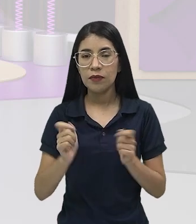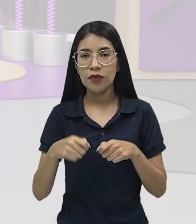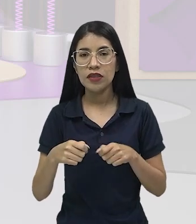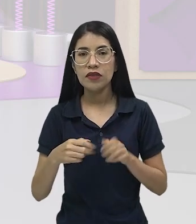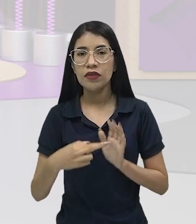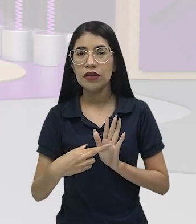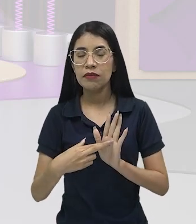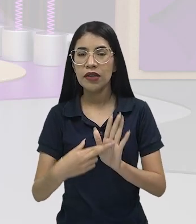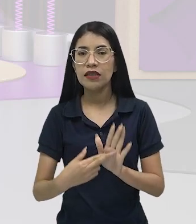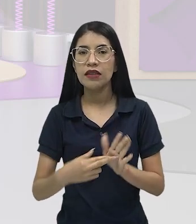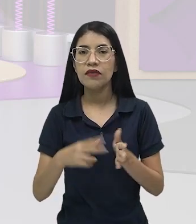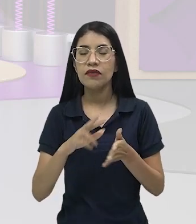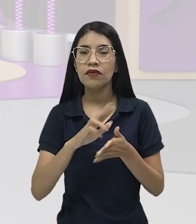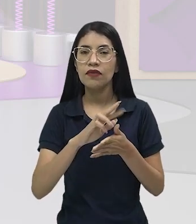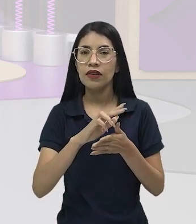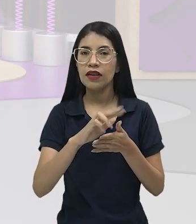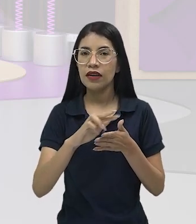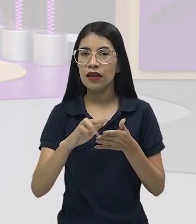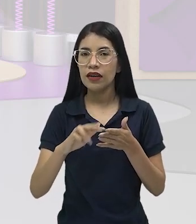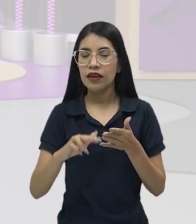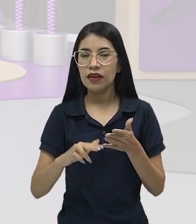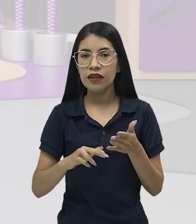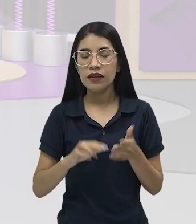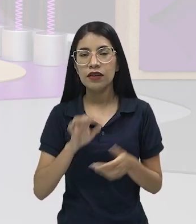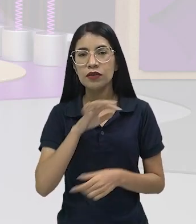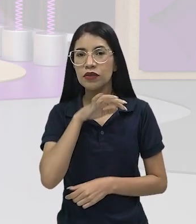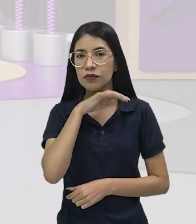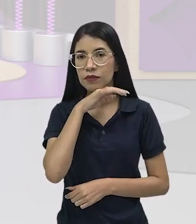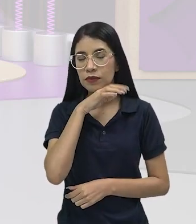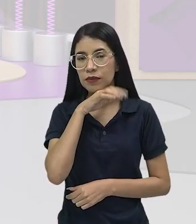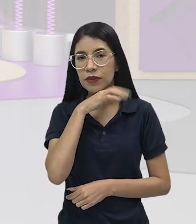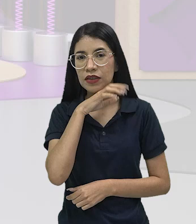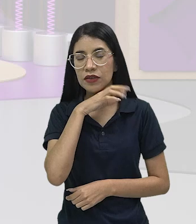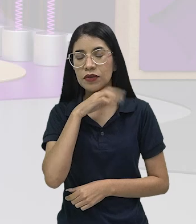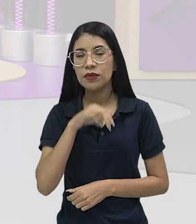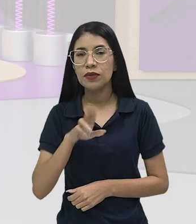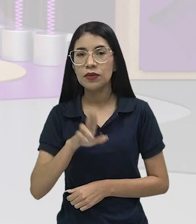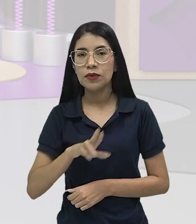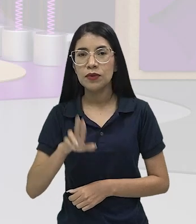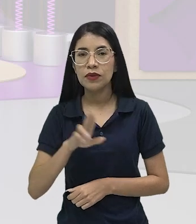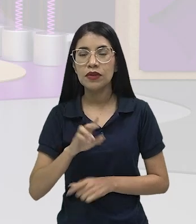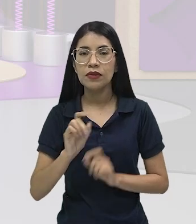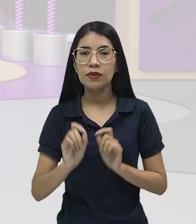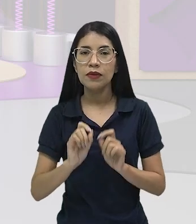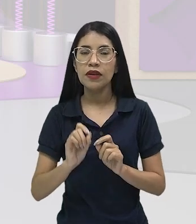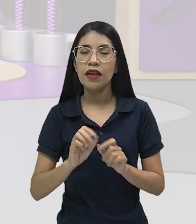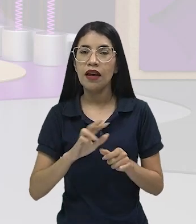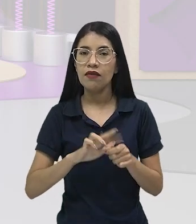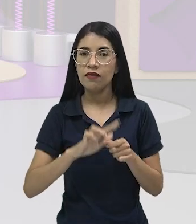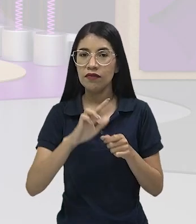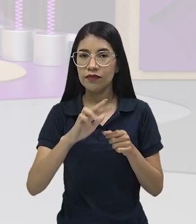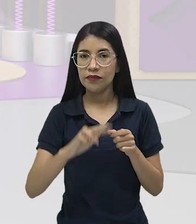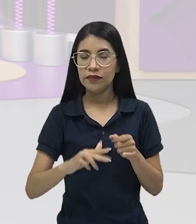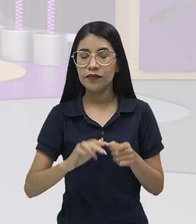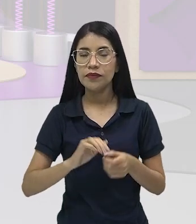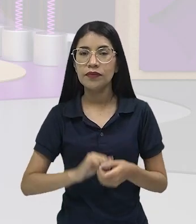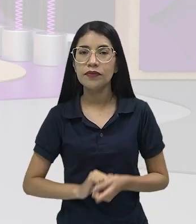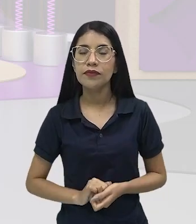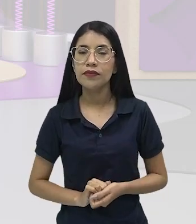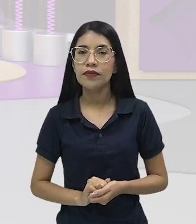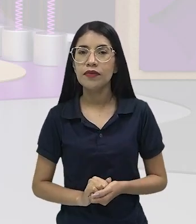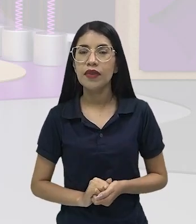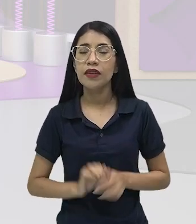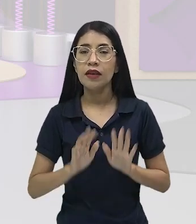retratar muitos bichos através da situação variável. Agora,